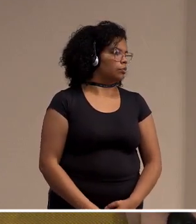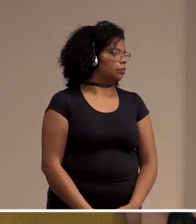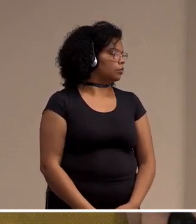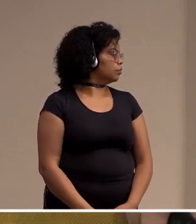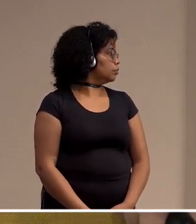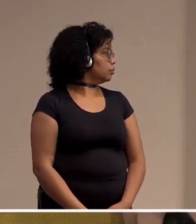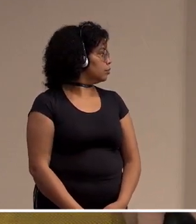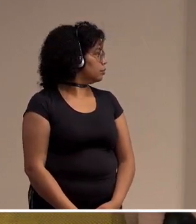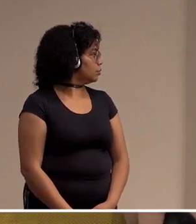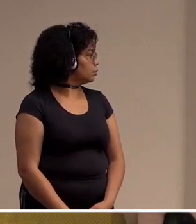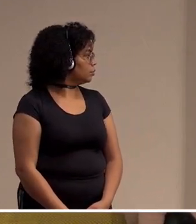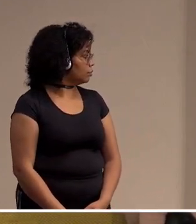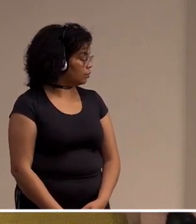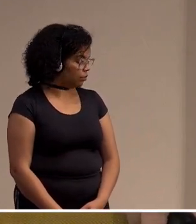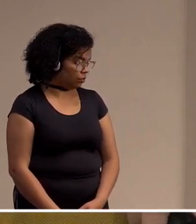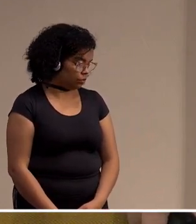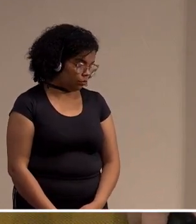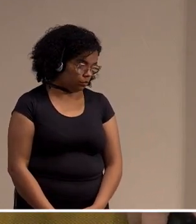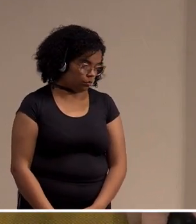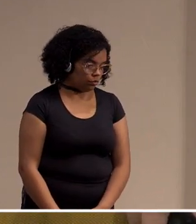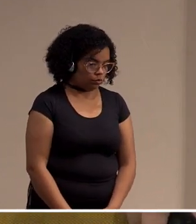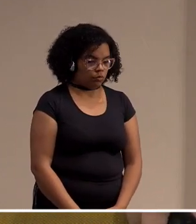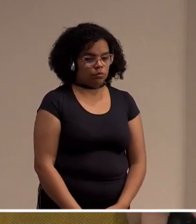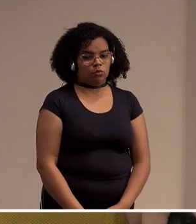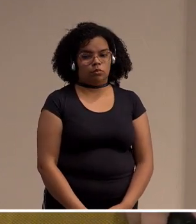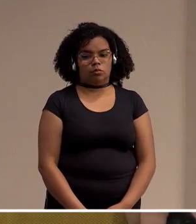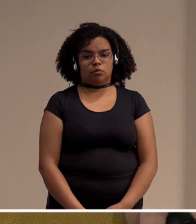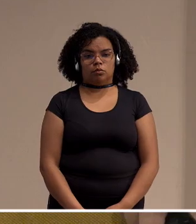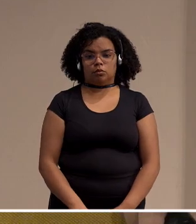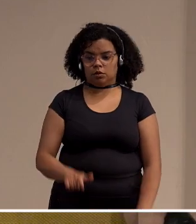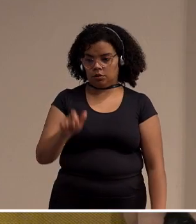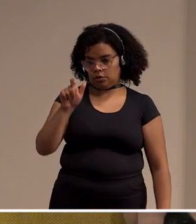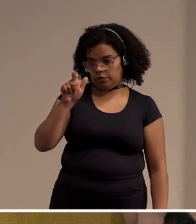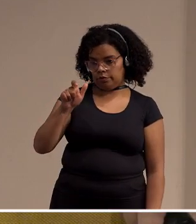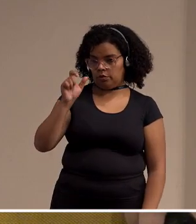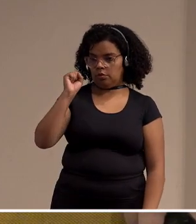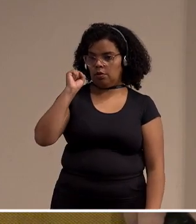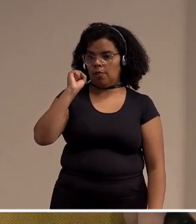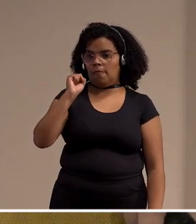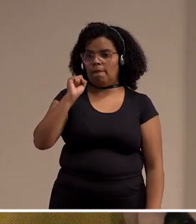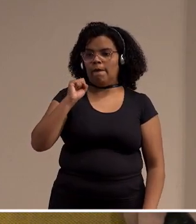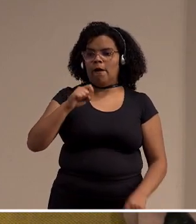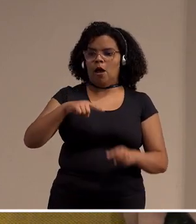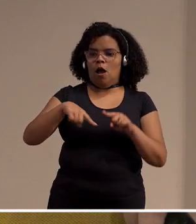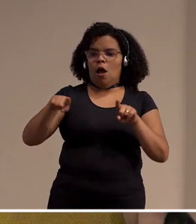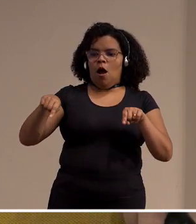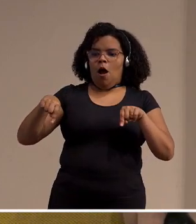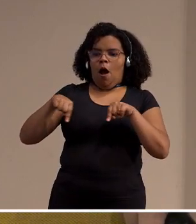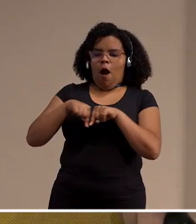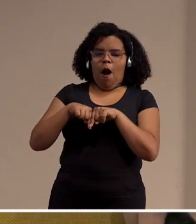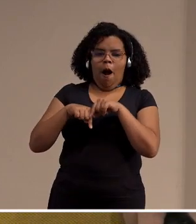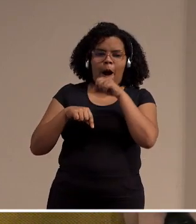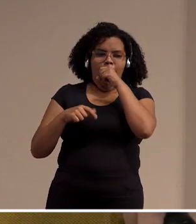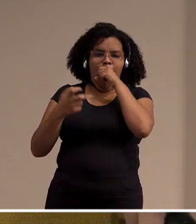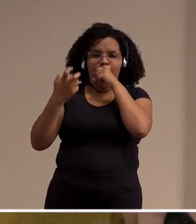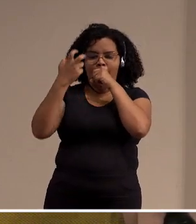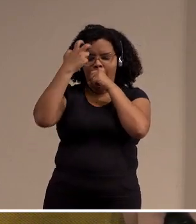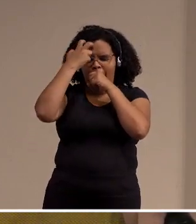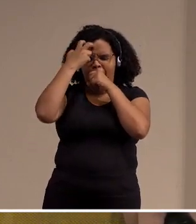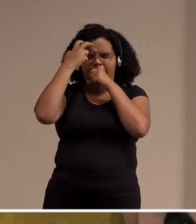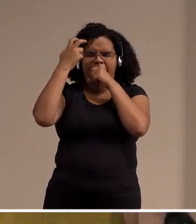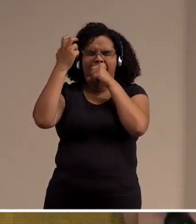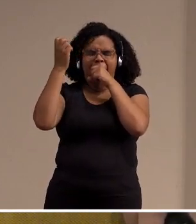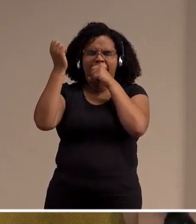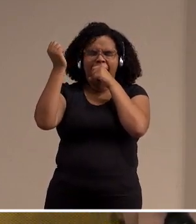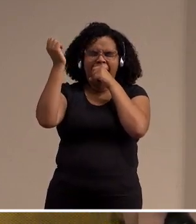Joca? Não, eu estava curioso pela figura do matadouro na cultura de Brasil, na literatura de Brasil. Por aí é algo óbvio